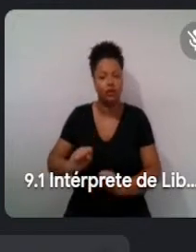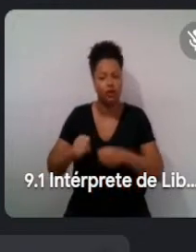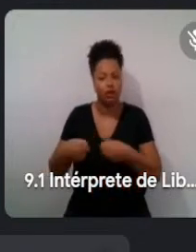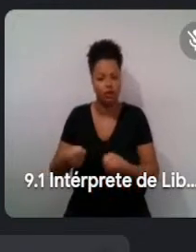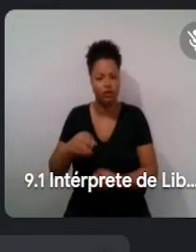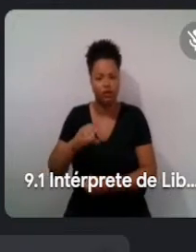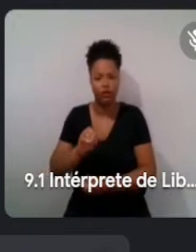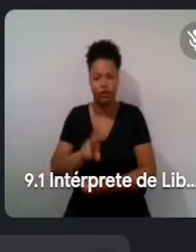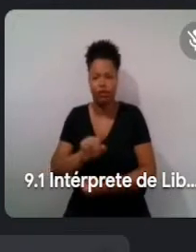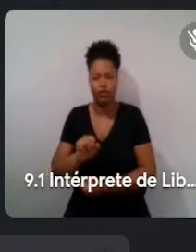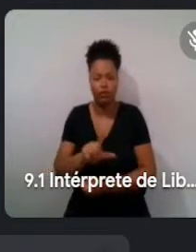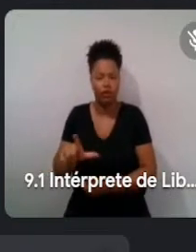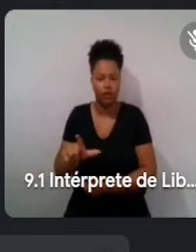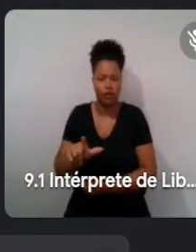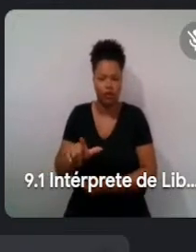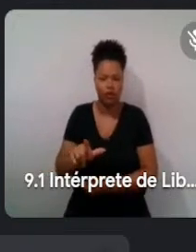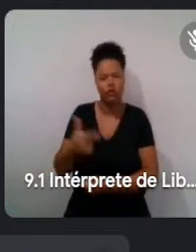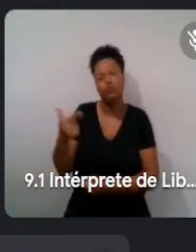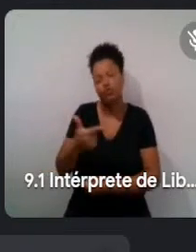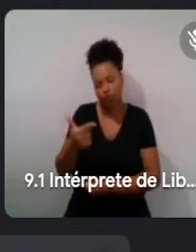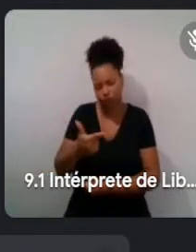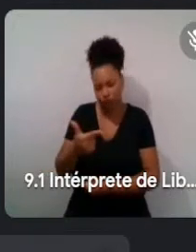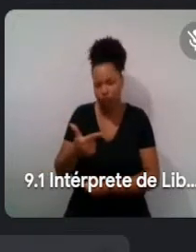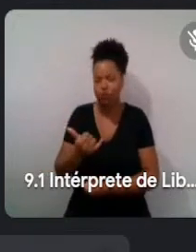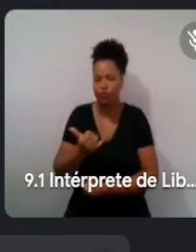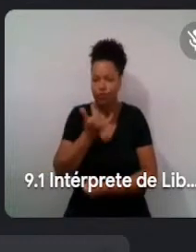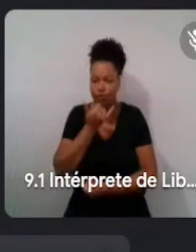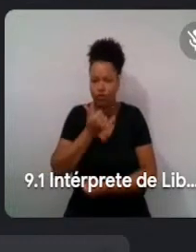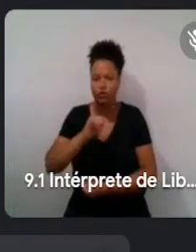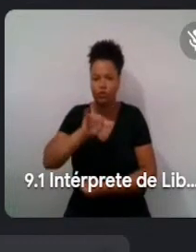sei agora, o segundo, né, doutor João Paulo, exatamente,